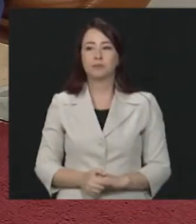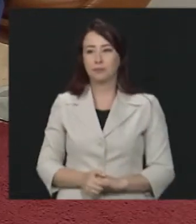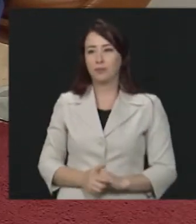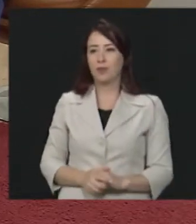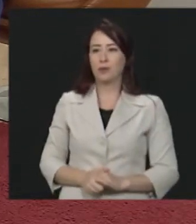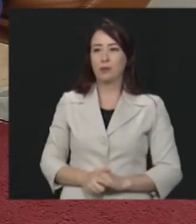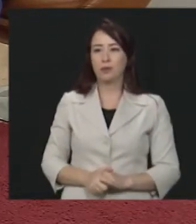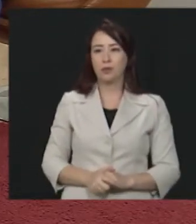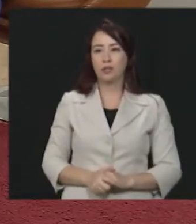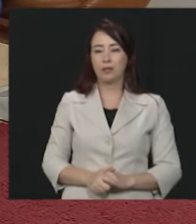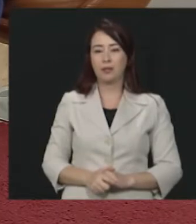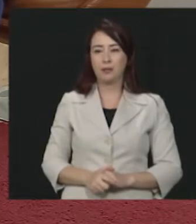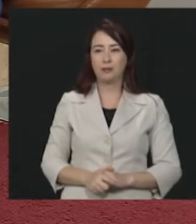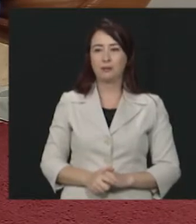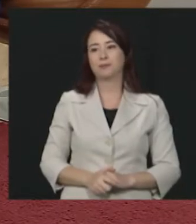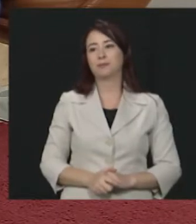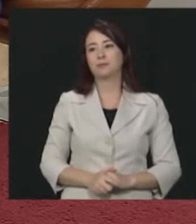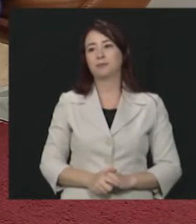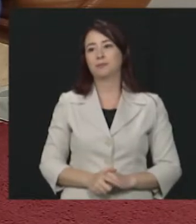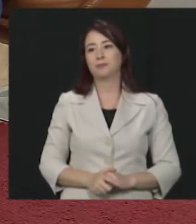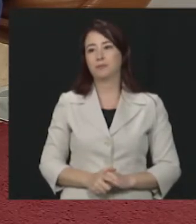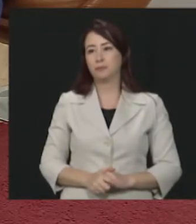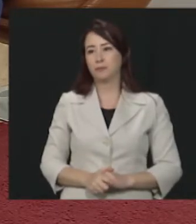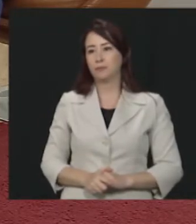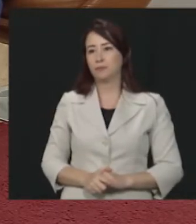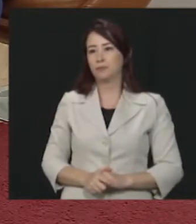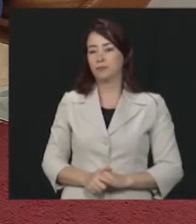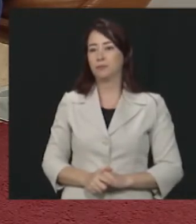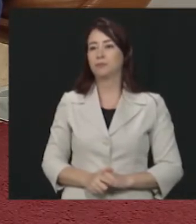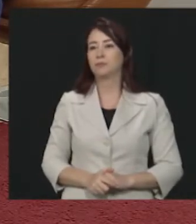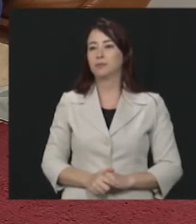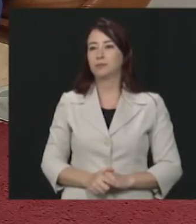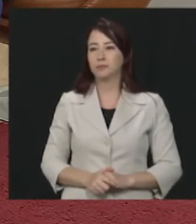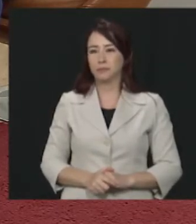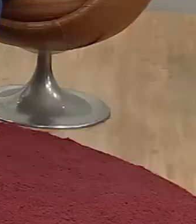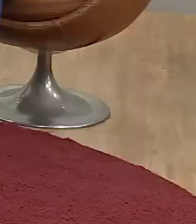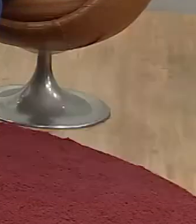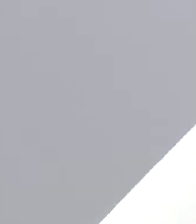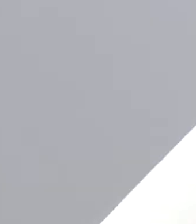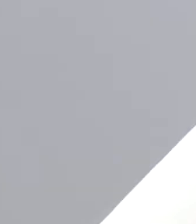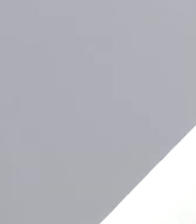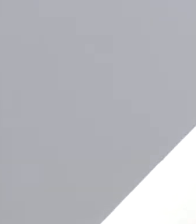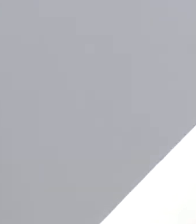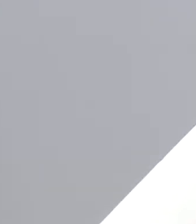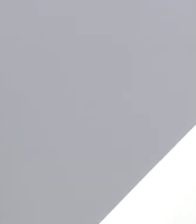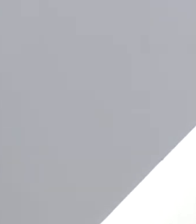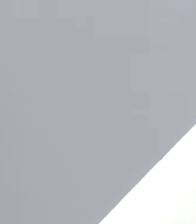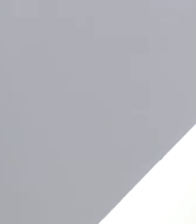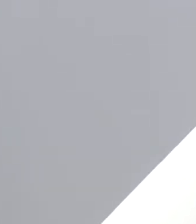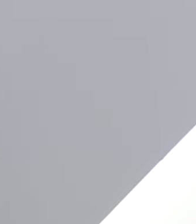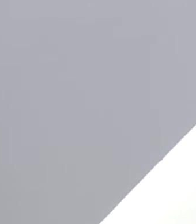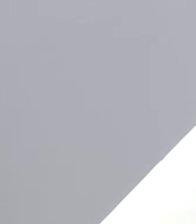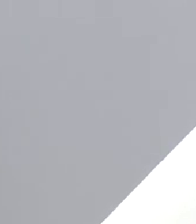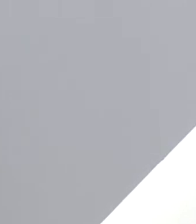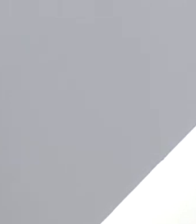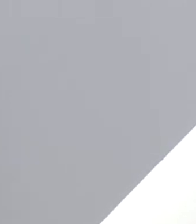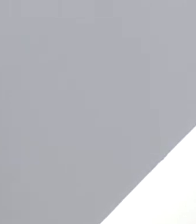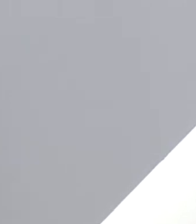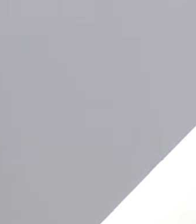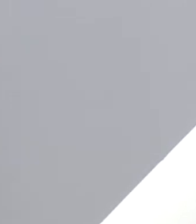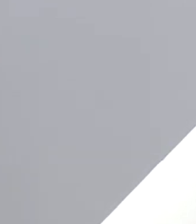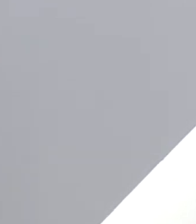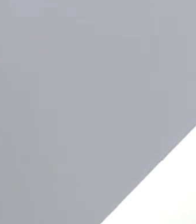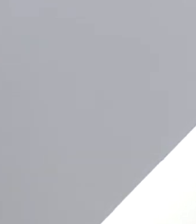ano, a primeira turma do Letras Libras. Foi um ganho importante para a comunidade de Belo Horizonte.